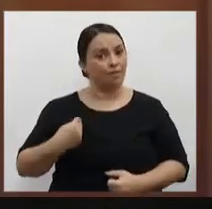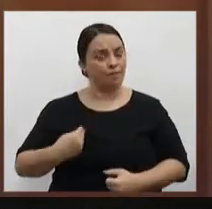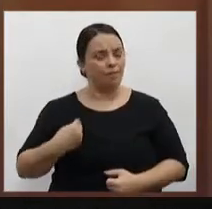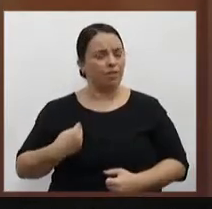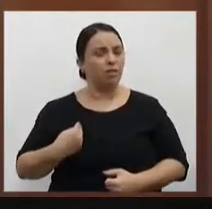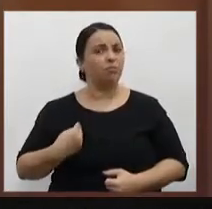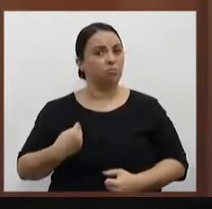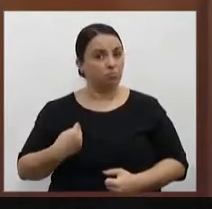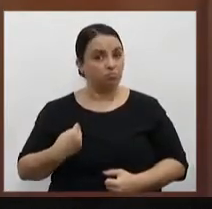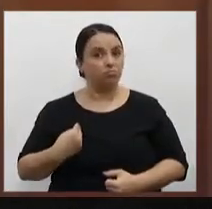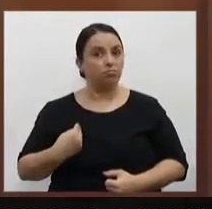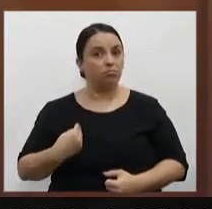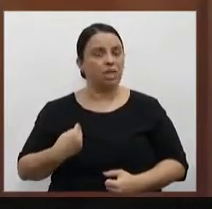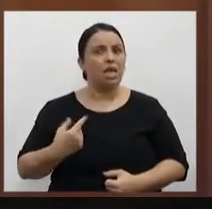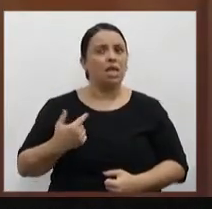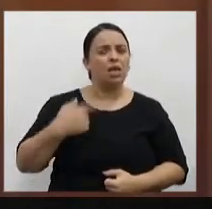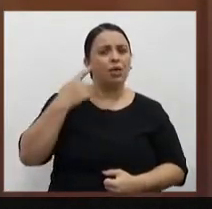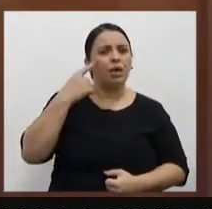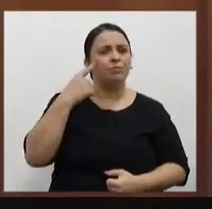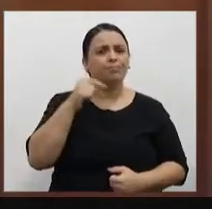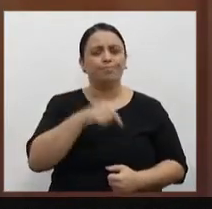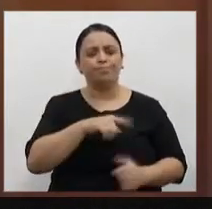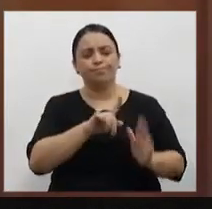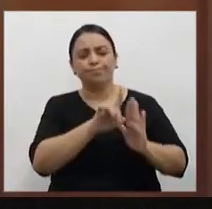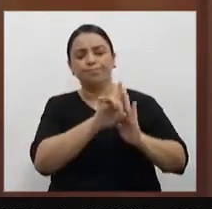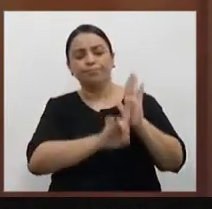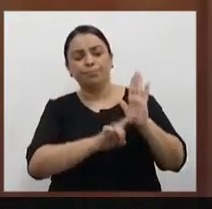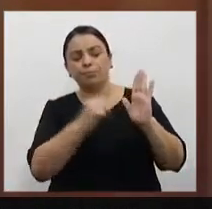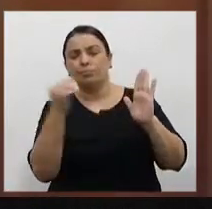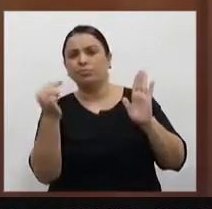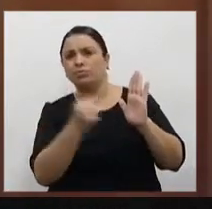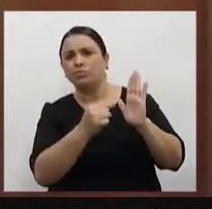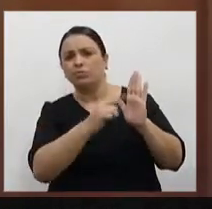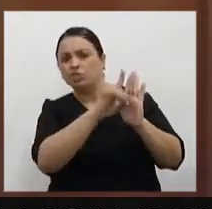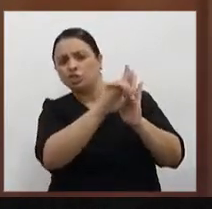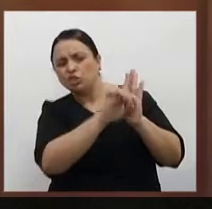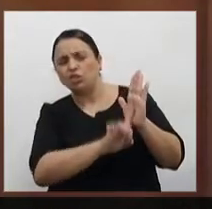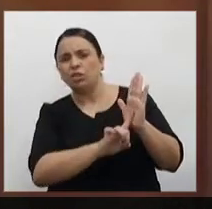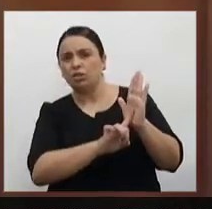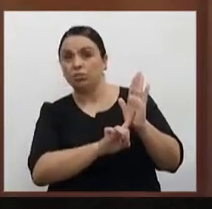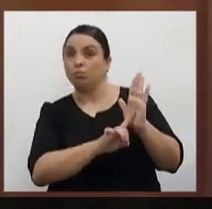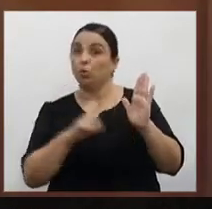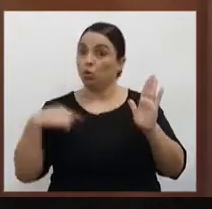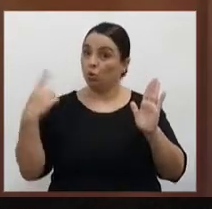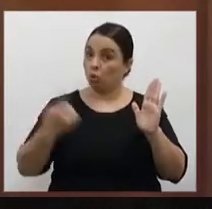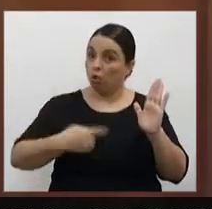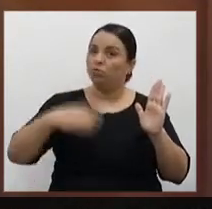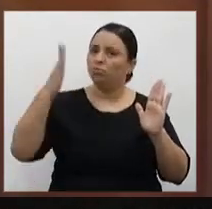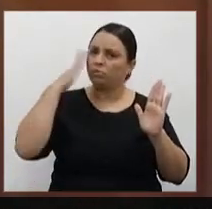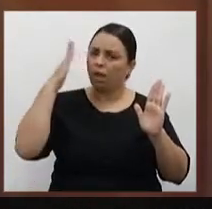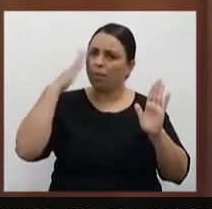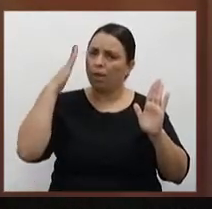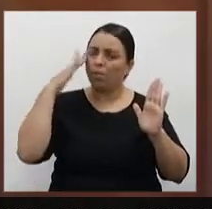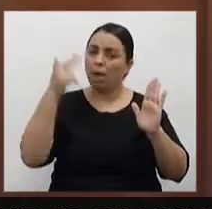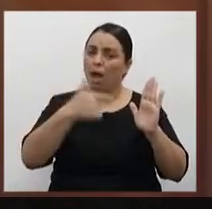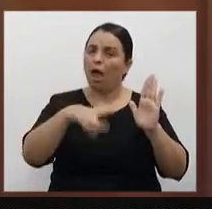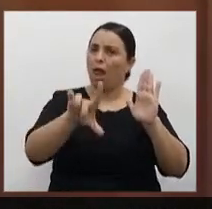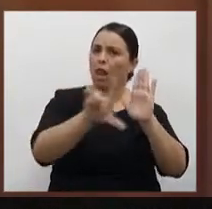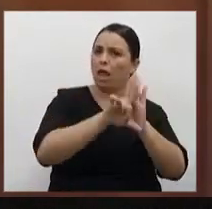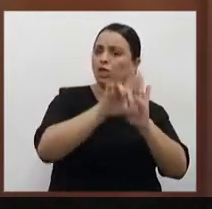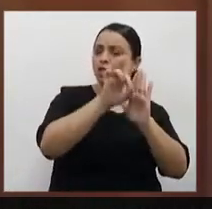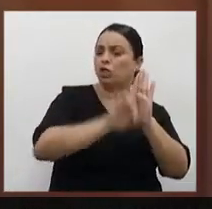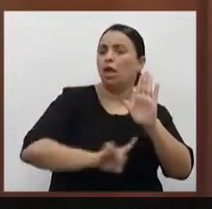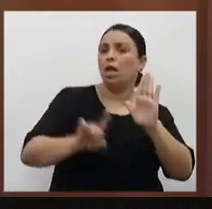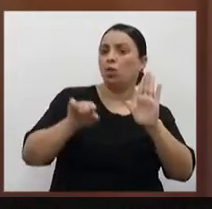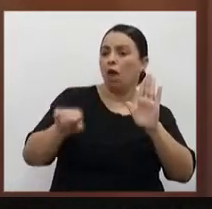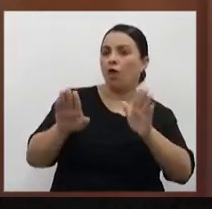palavra, direito. Todos nós sabemos do direito da pessoa com deficiência, mas para que a gente